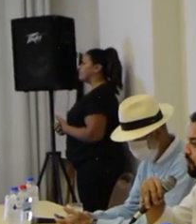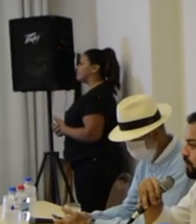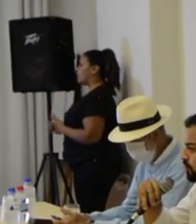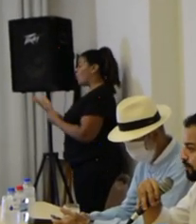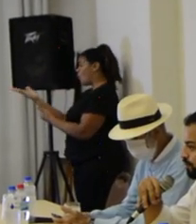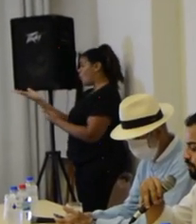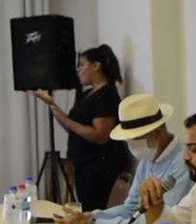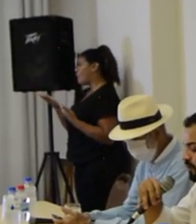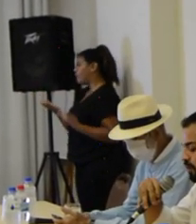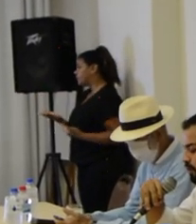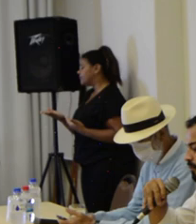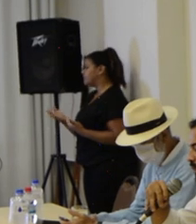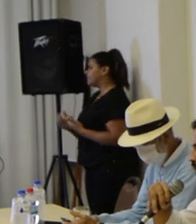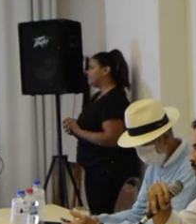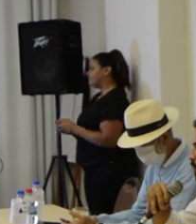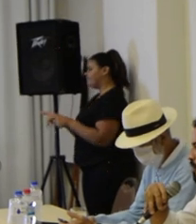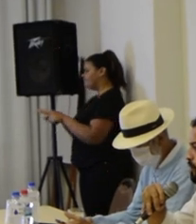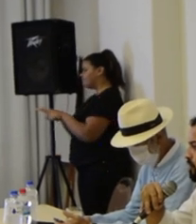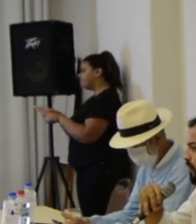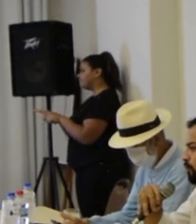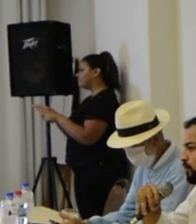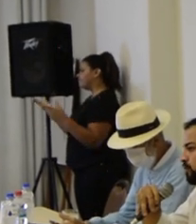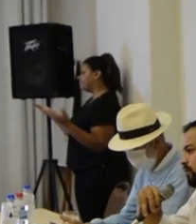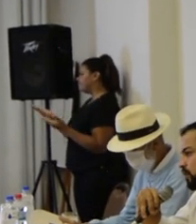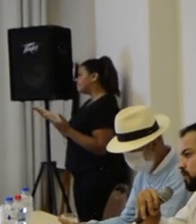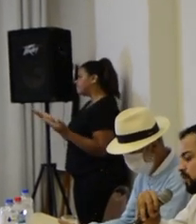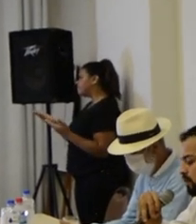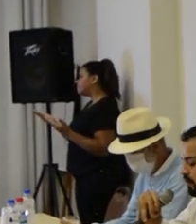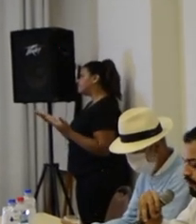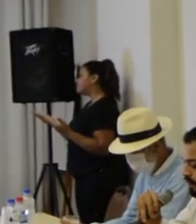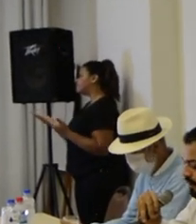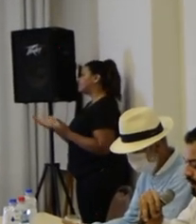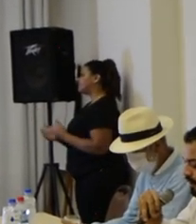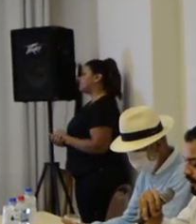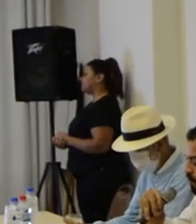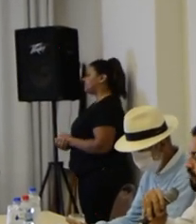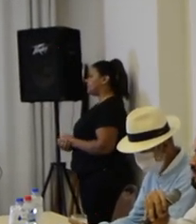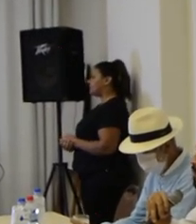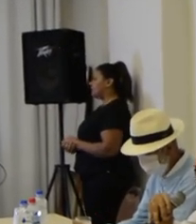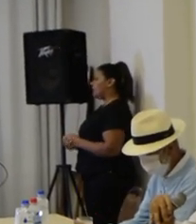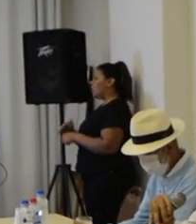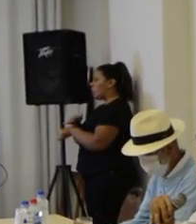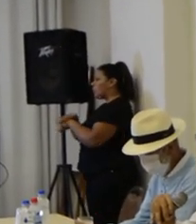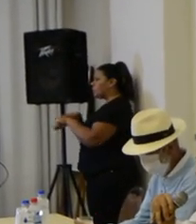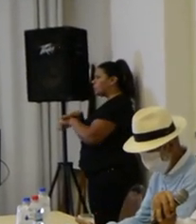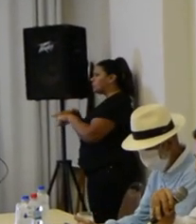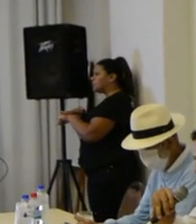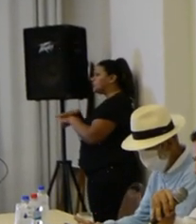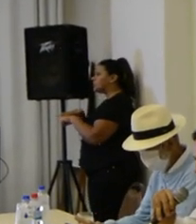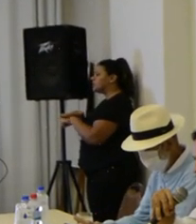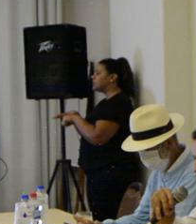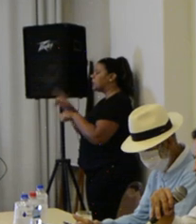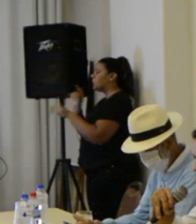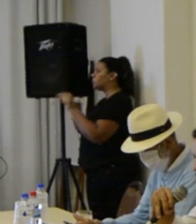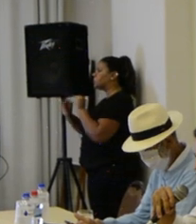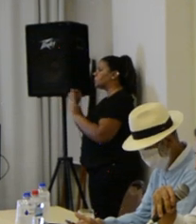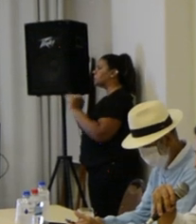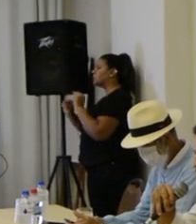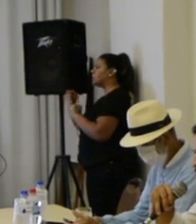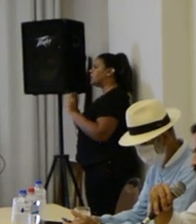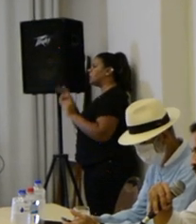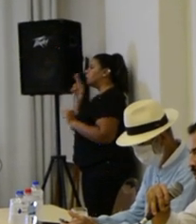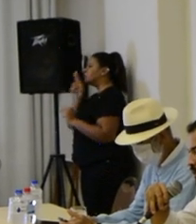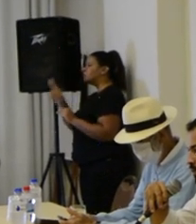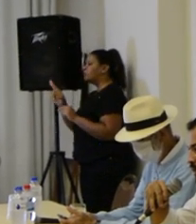um convite, então também hoje a gente vai poder no finalzinho conversar um pouquinho sobre isso, começar a